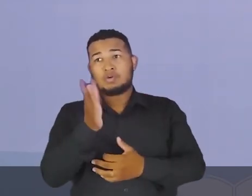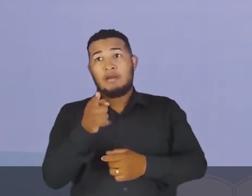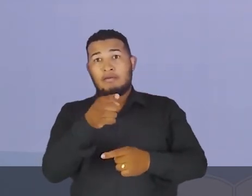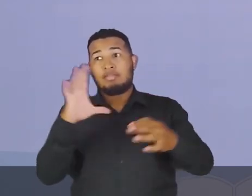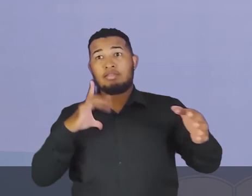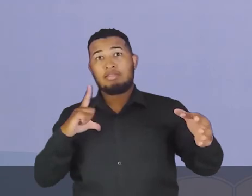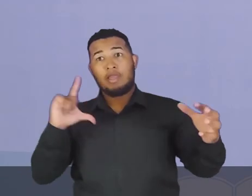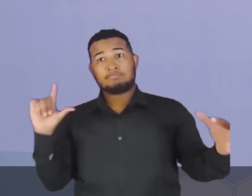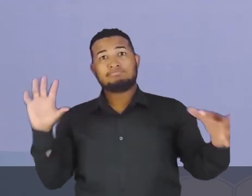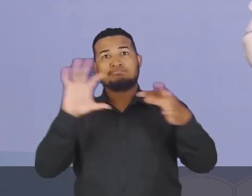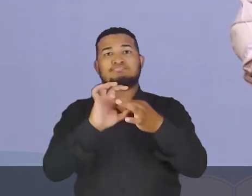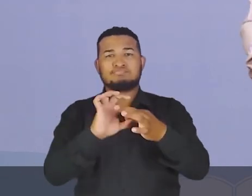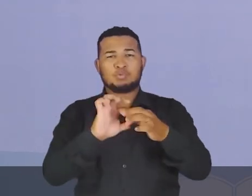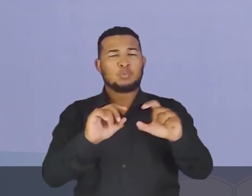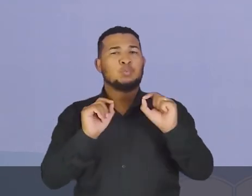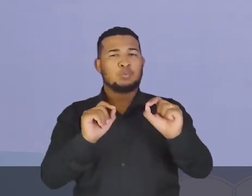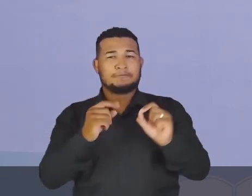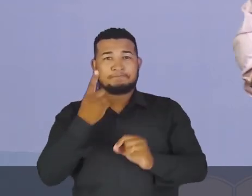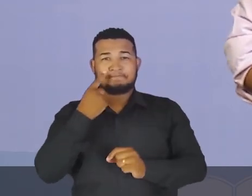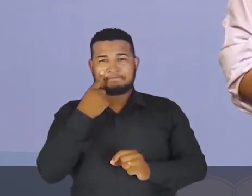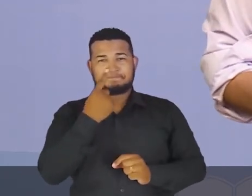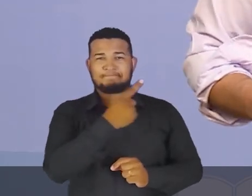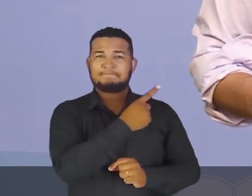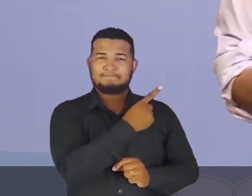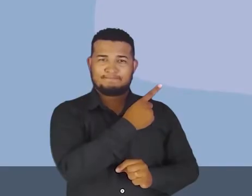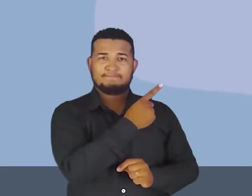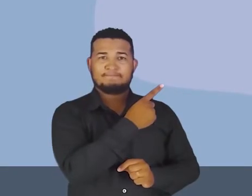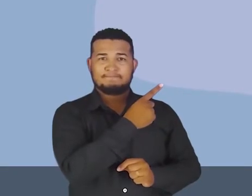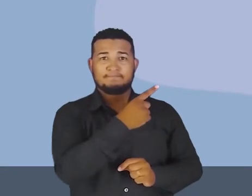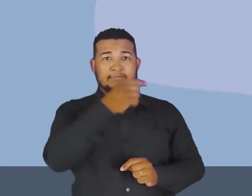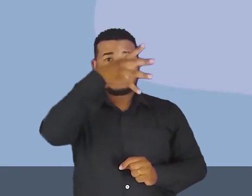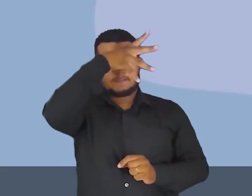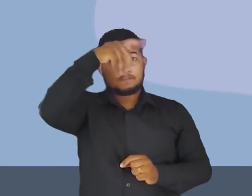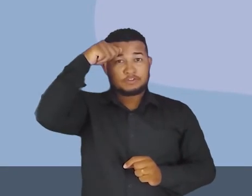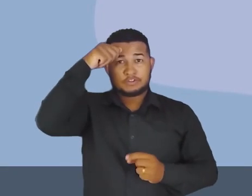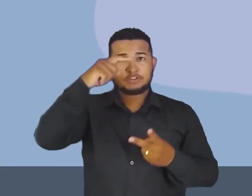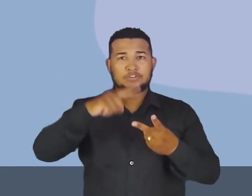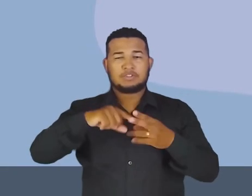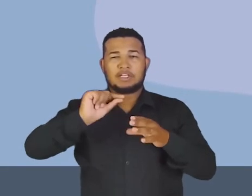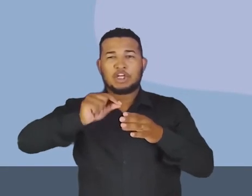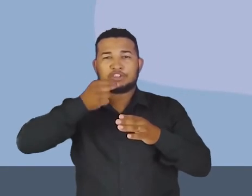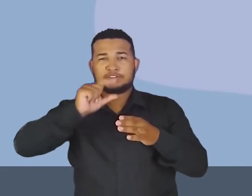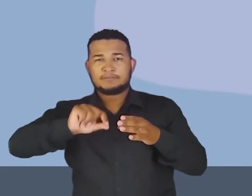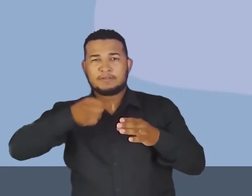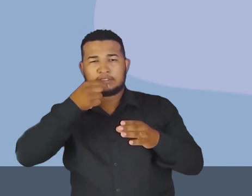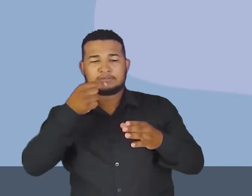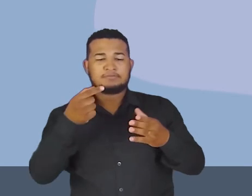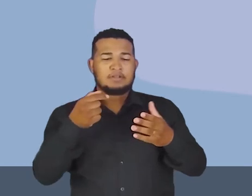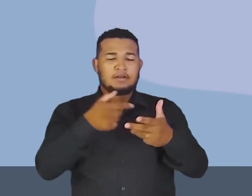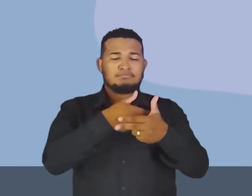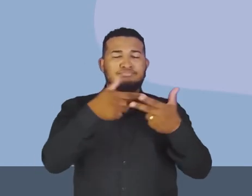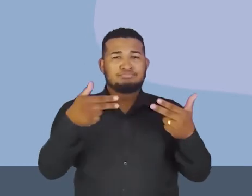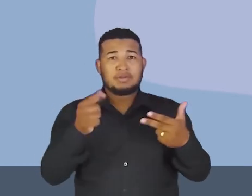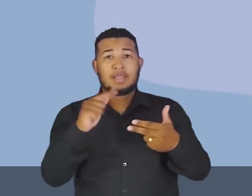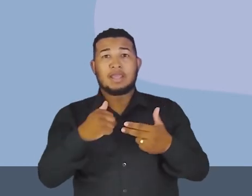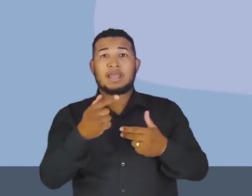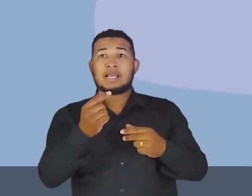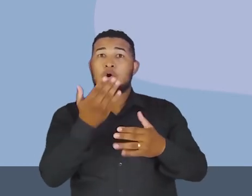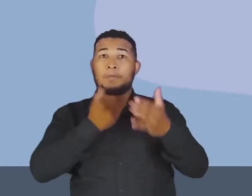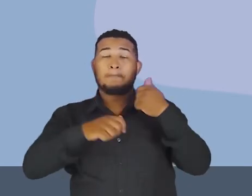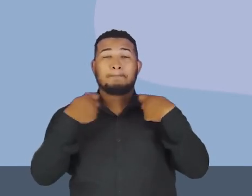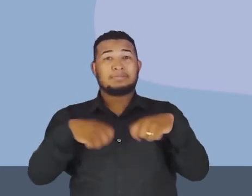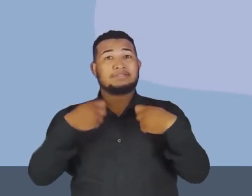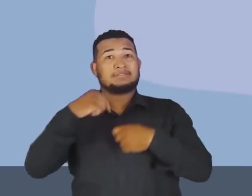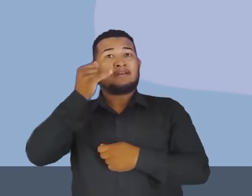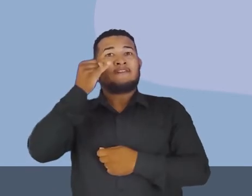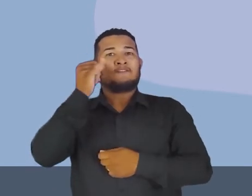estão diretamente relacionados à massa gorda. Observe na imagem aí que você tem o refrigerante, chips, as gorduras hidrogenadas, né, que são alimentos que